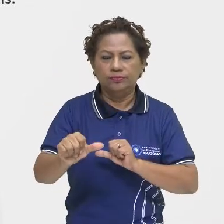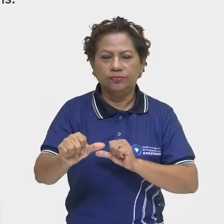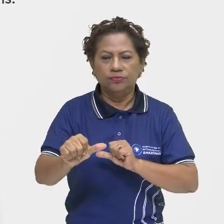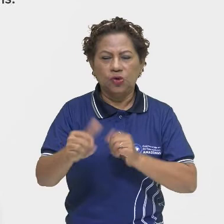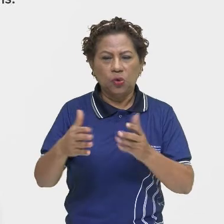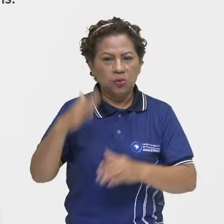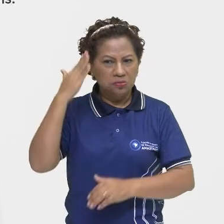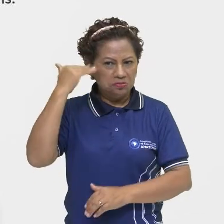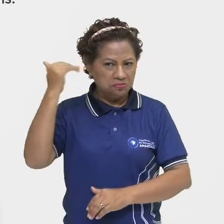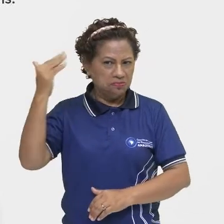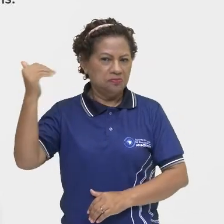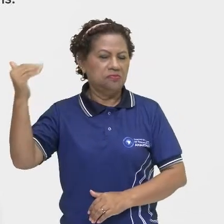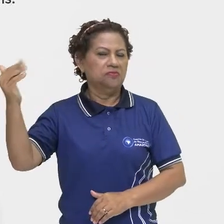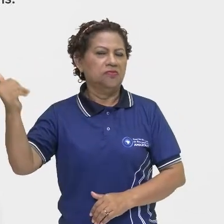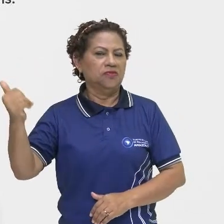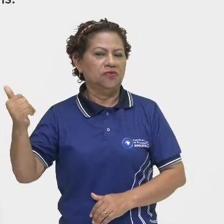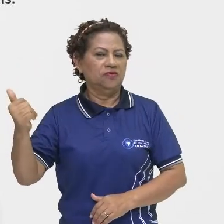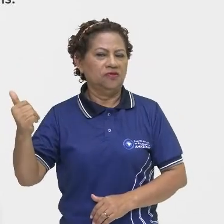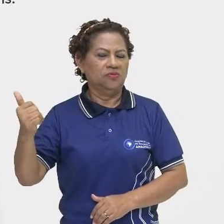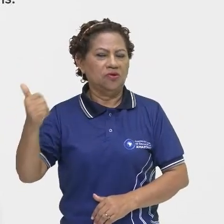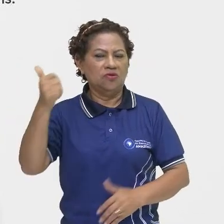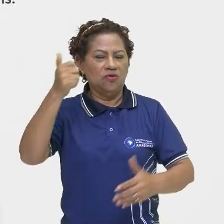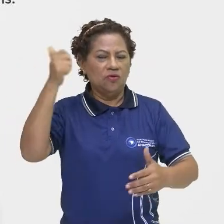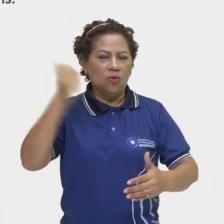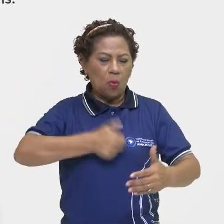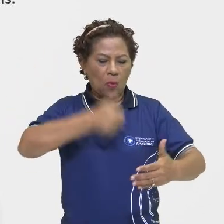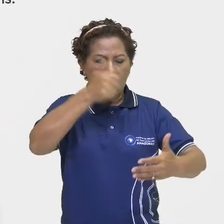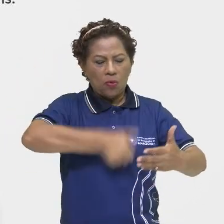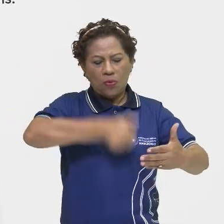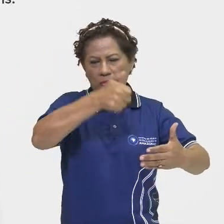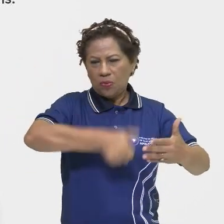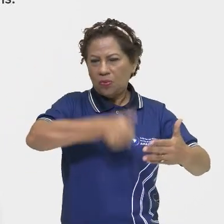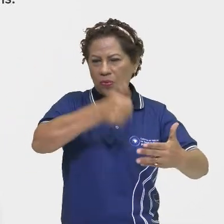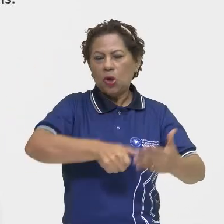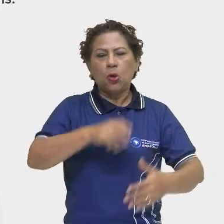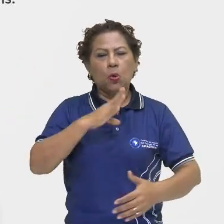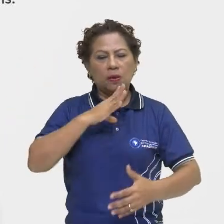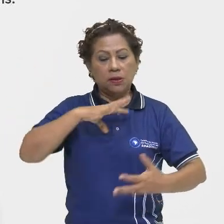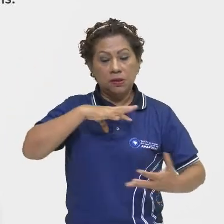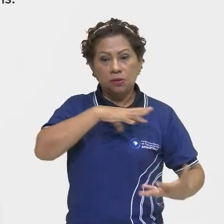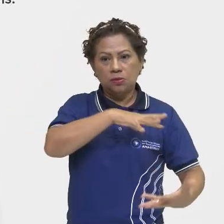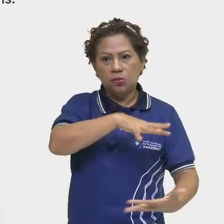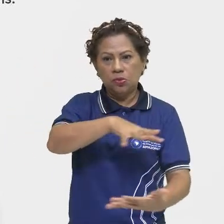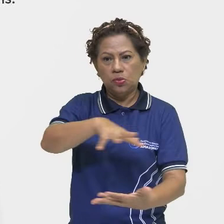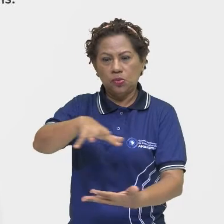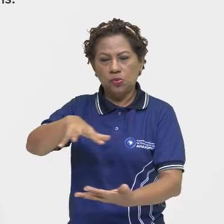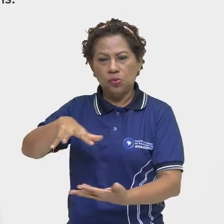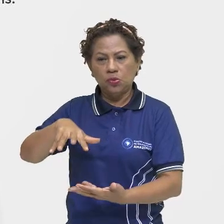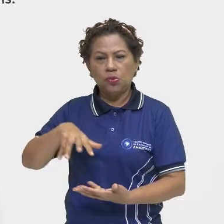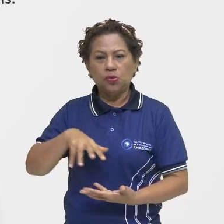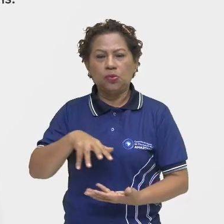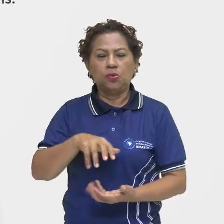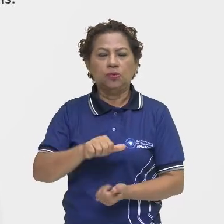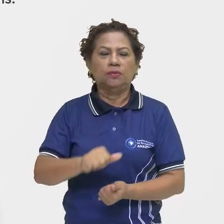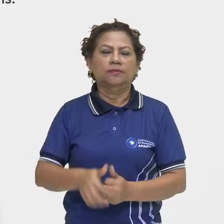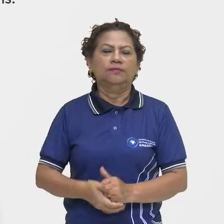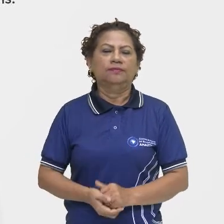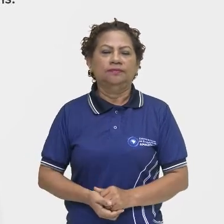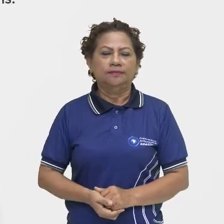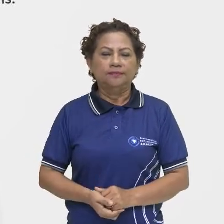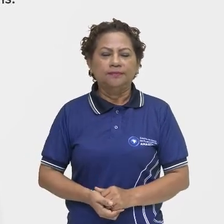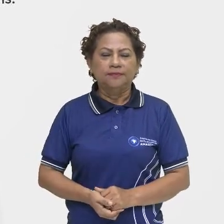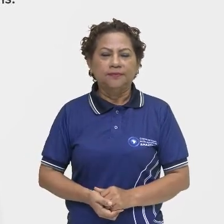e mais conhecidos muralistas no mundo, se destacando por conta dos